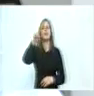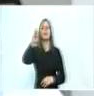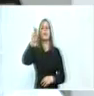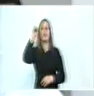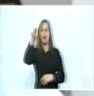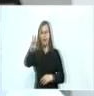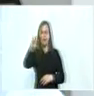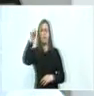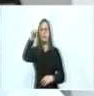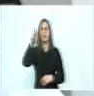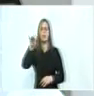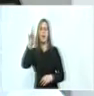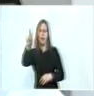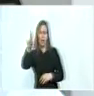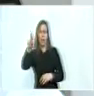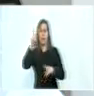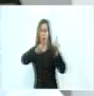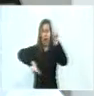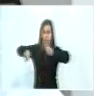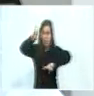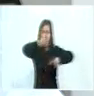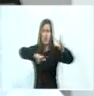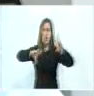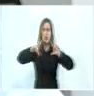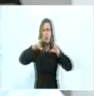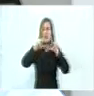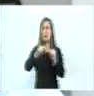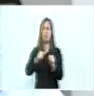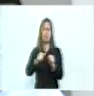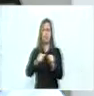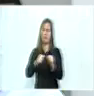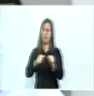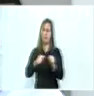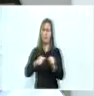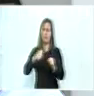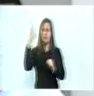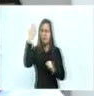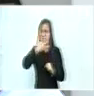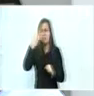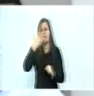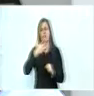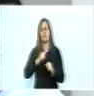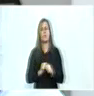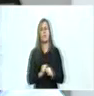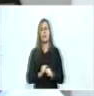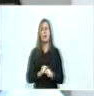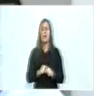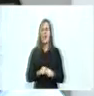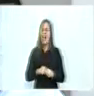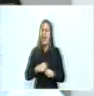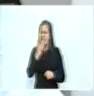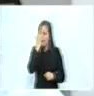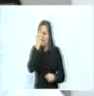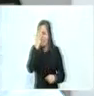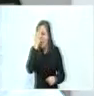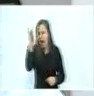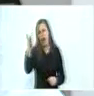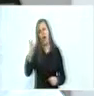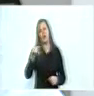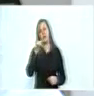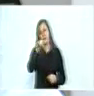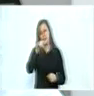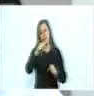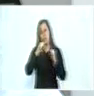www.transparencia.vicosa.mg.gov.br para análise e consulta, sendo este canal extremamente fácil e ágil